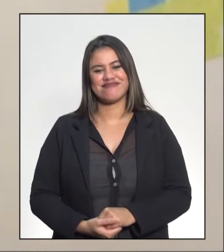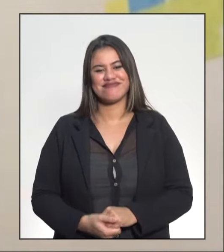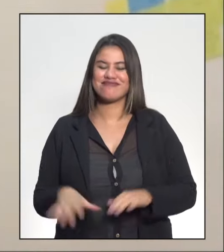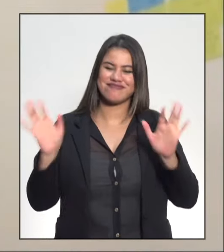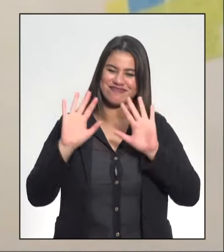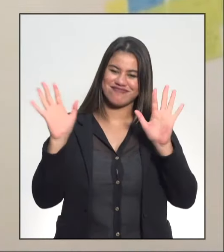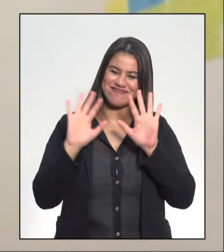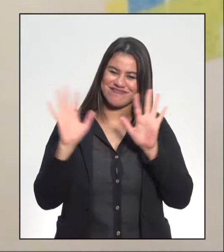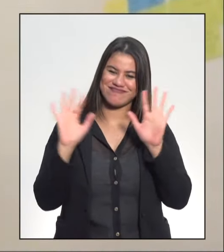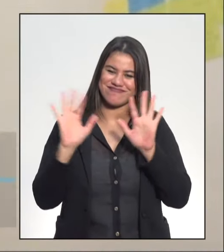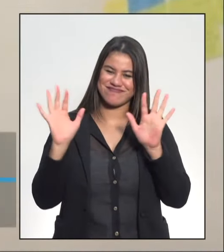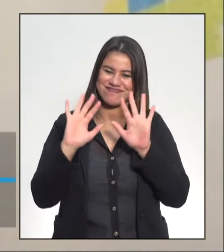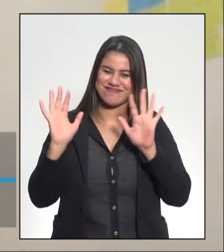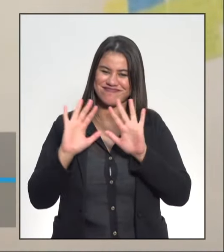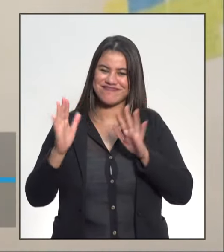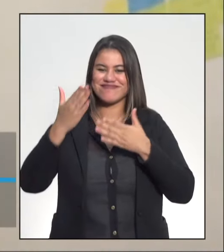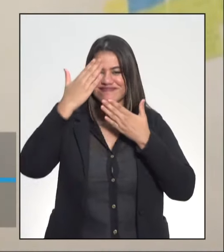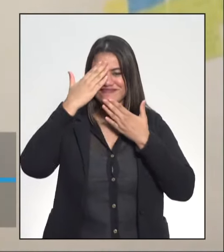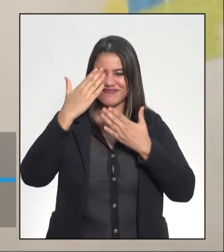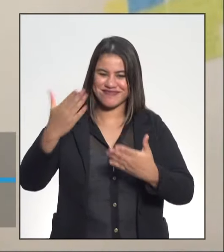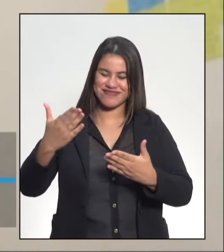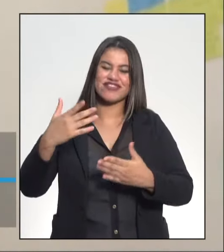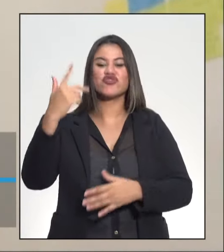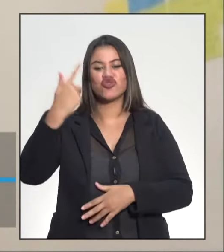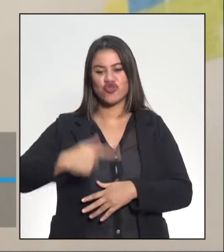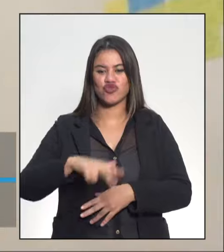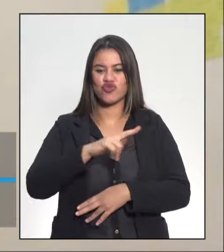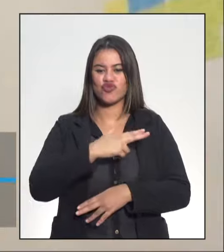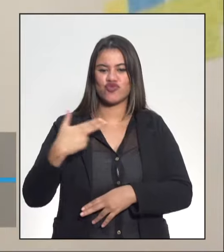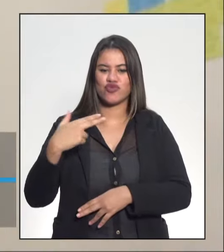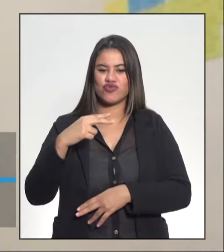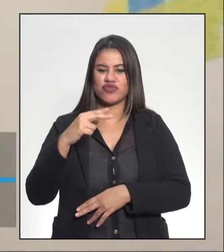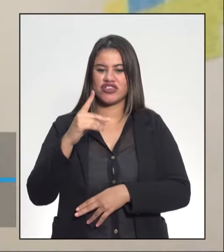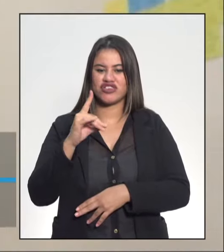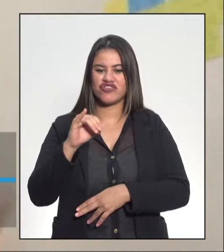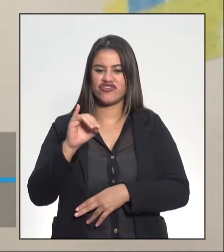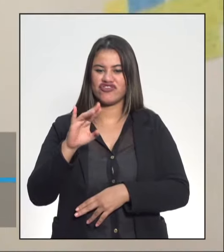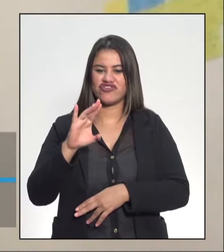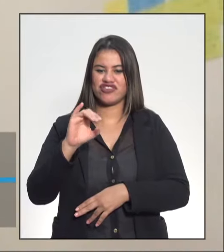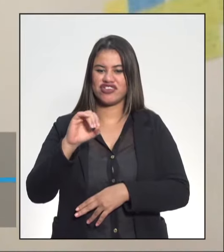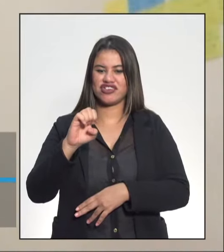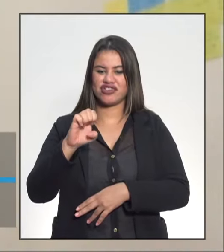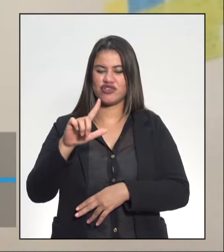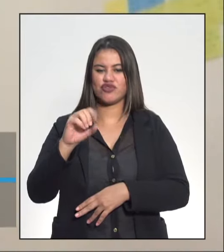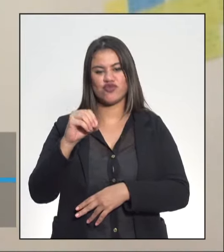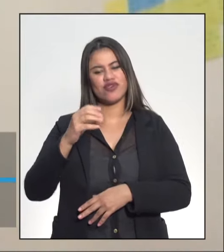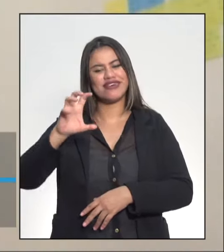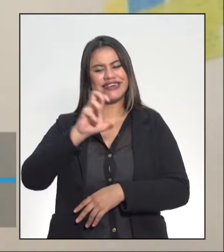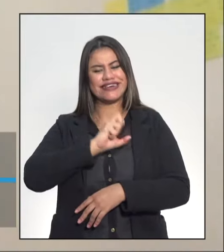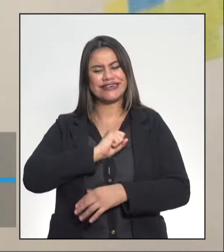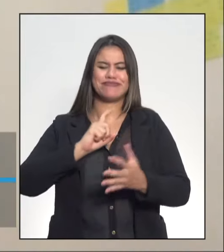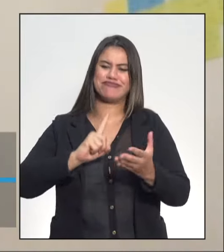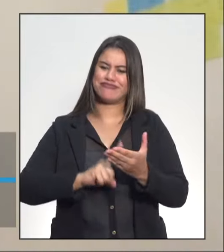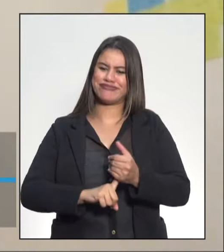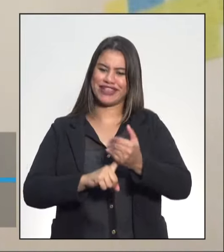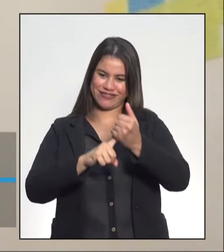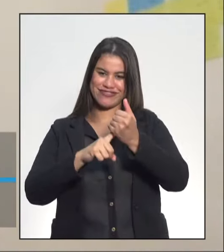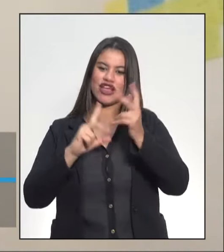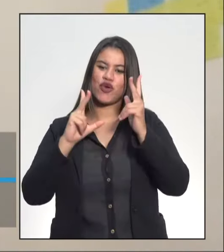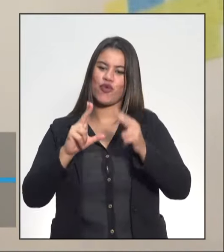pessoal. Obrigado, Ju. Obrigado por me apresentar. Meu nome é Diego Trujillo. Eu amo tecnologia, assim que nem a Ju, que está aqui nos